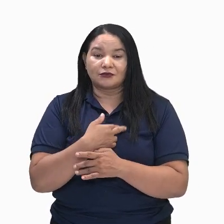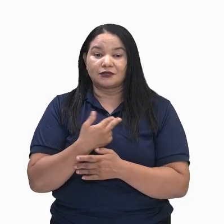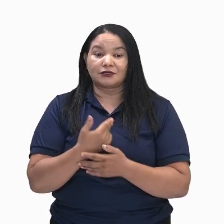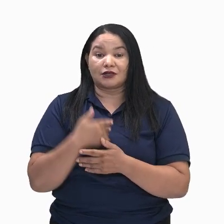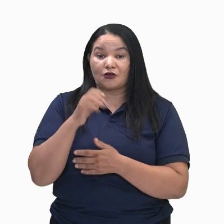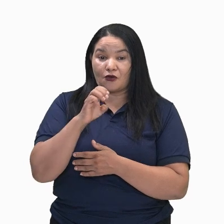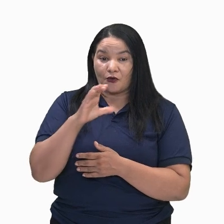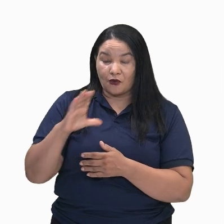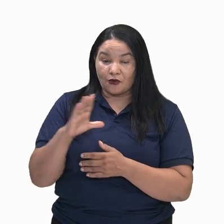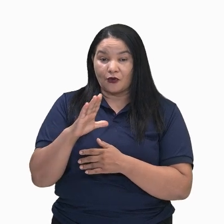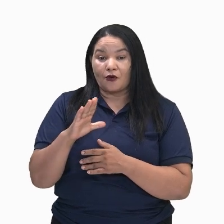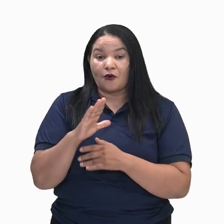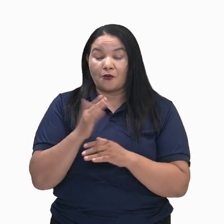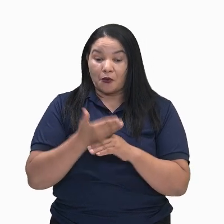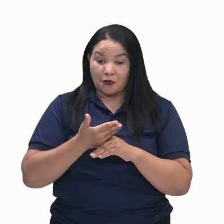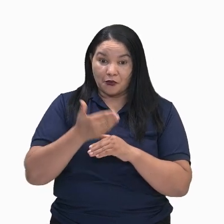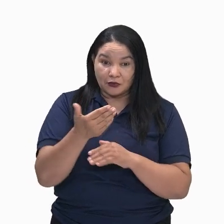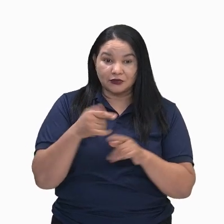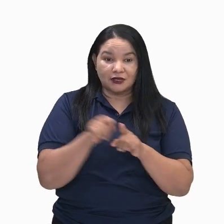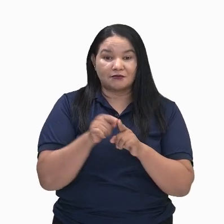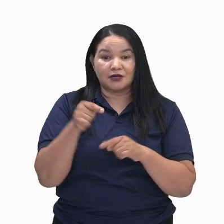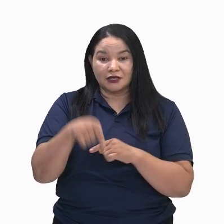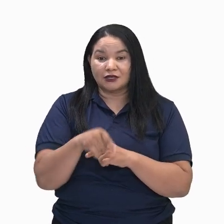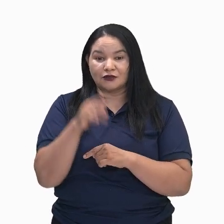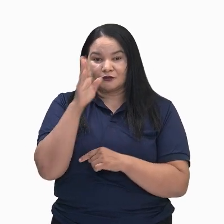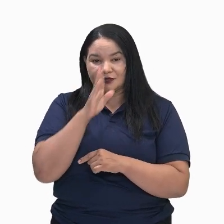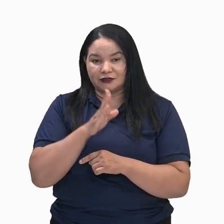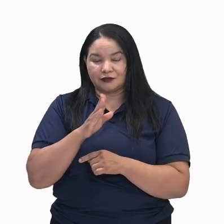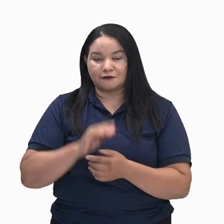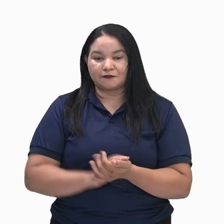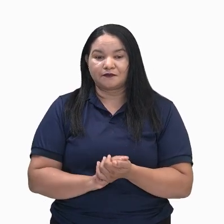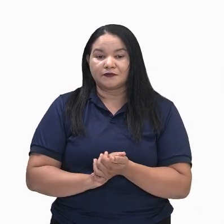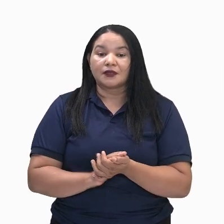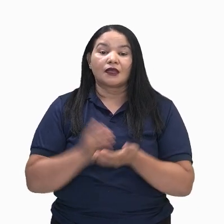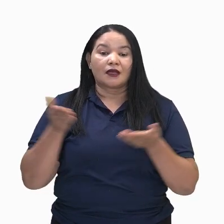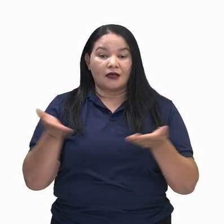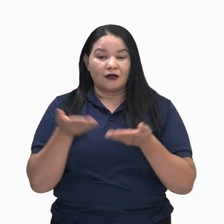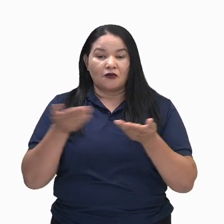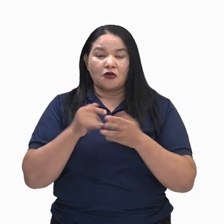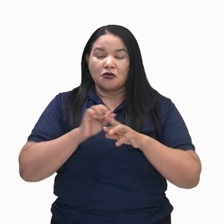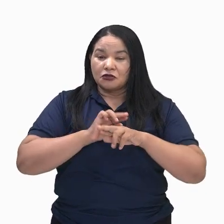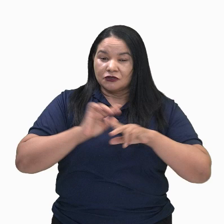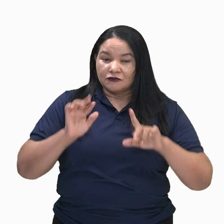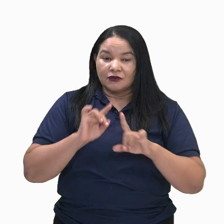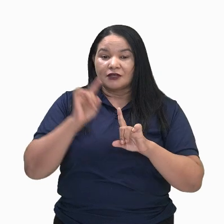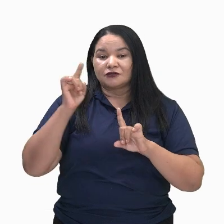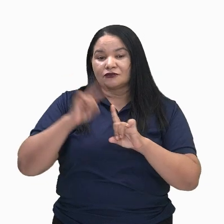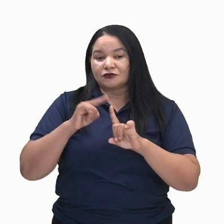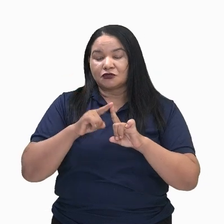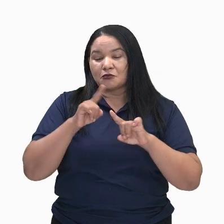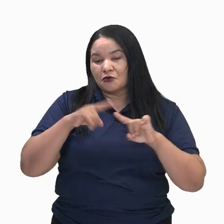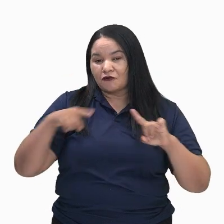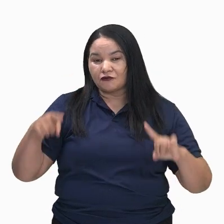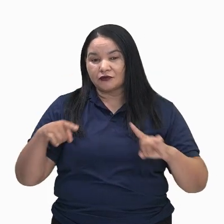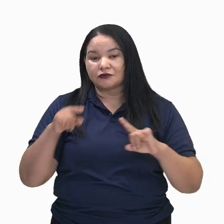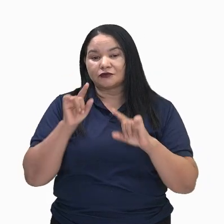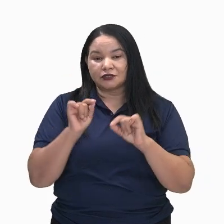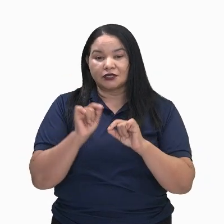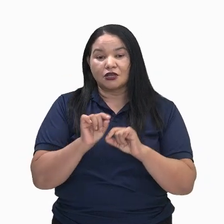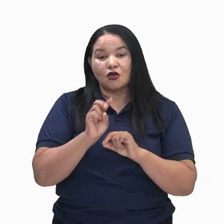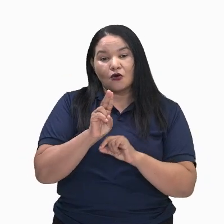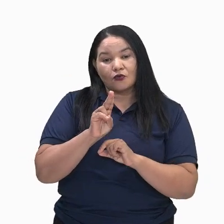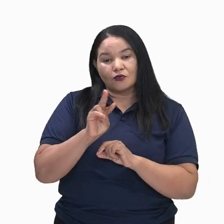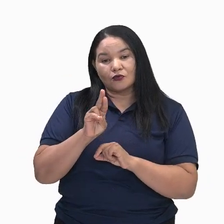no Brasil. Atualmente, há diversas variações, incluindo o Urban Quiz, que